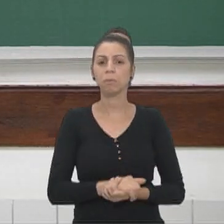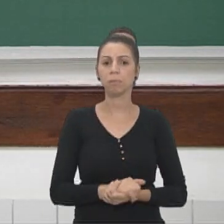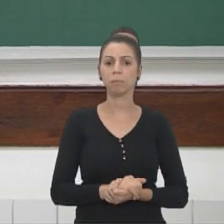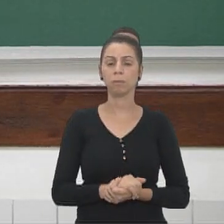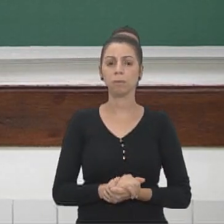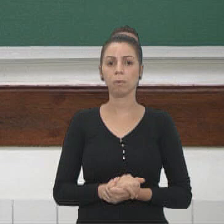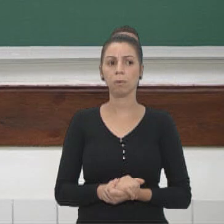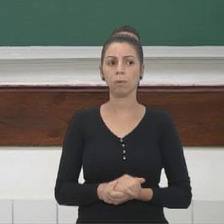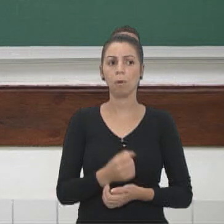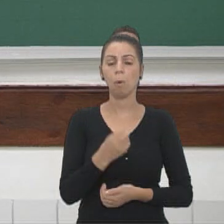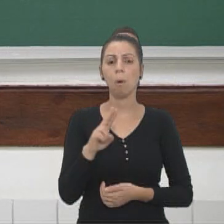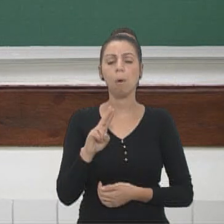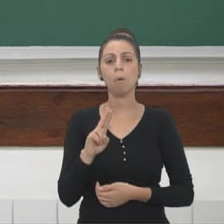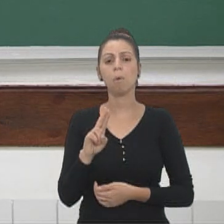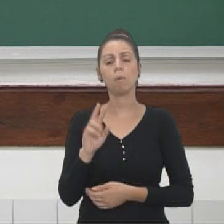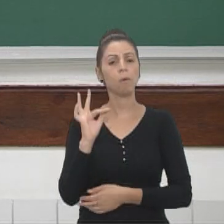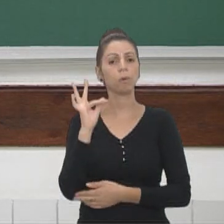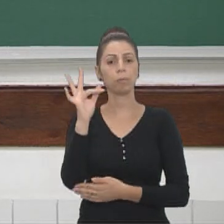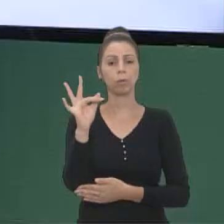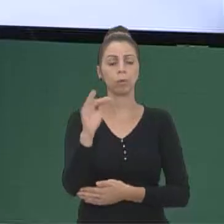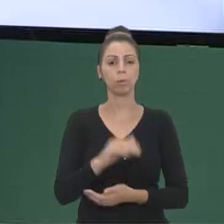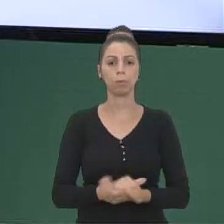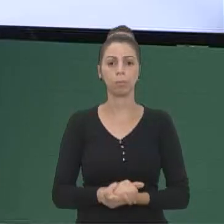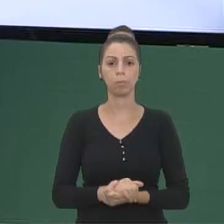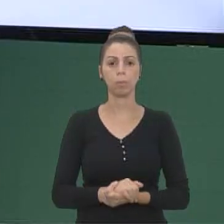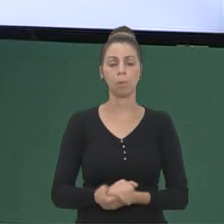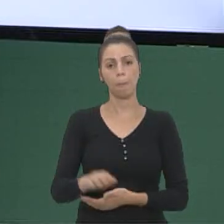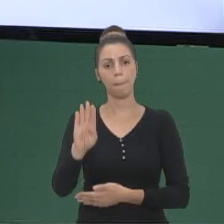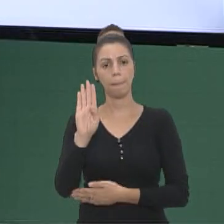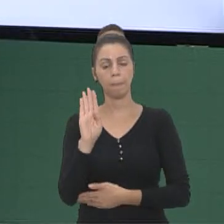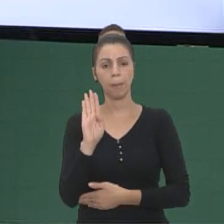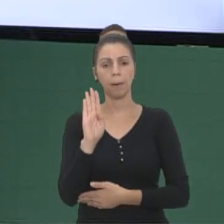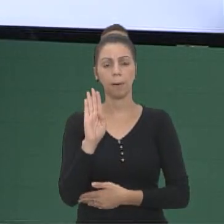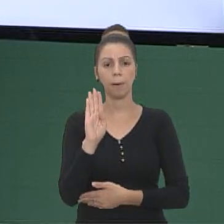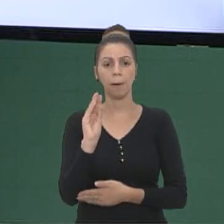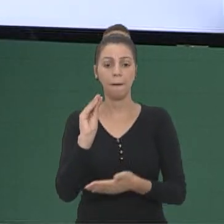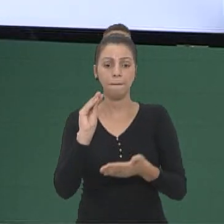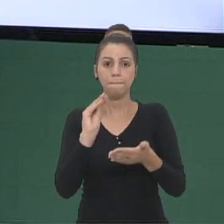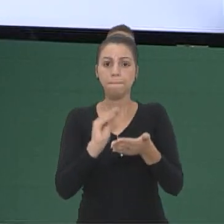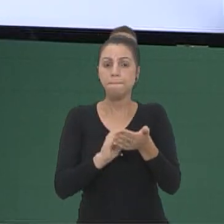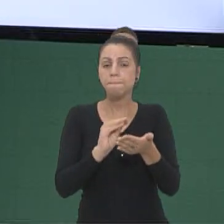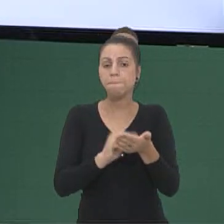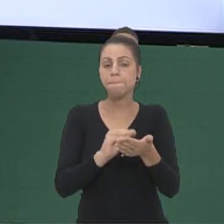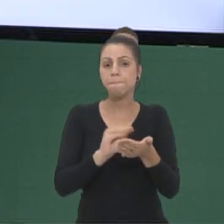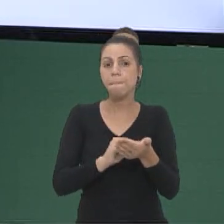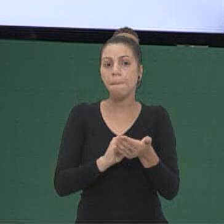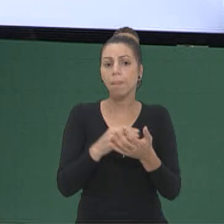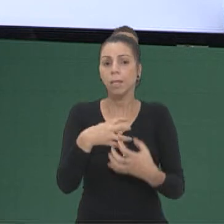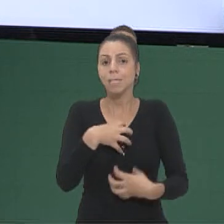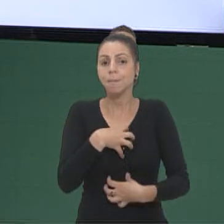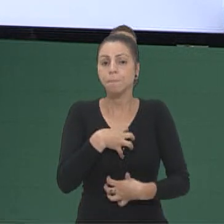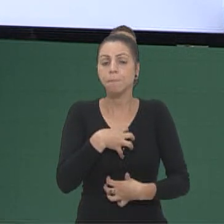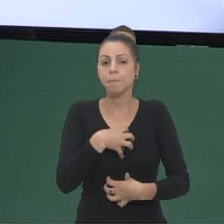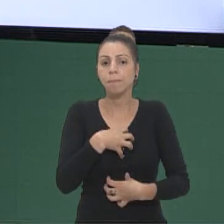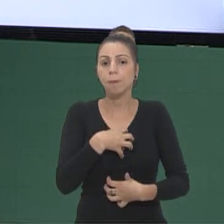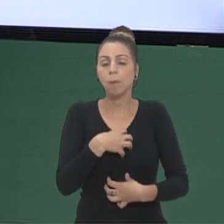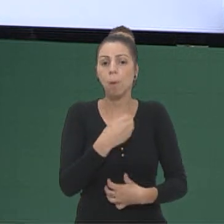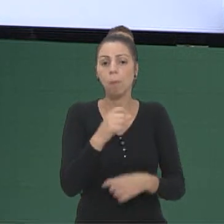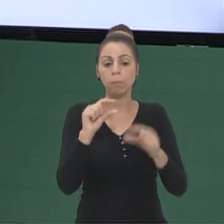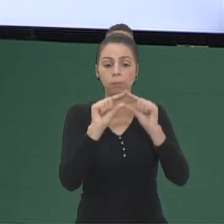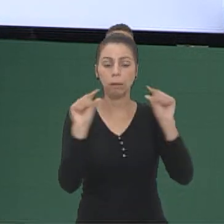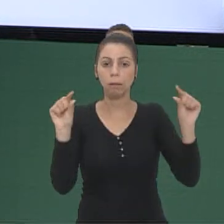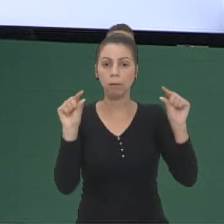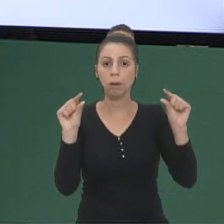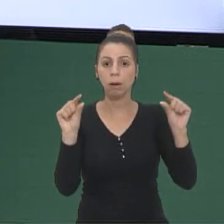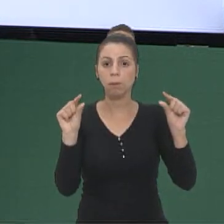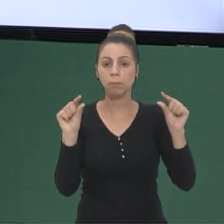no futuro? Ou a letra B, que a ausência é uma certeza e o texto, este fragmento, este verso, está escrito no presente? Então,